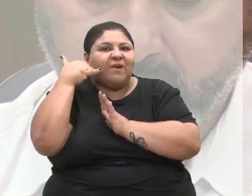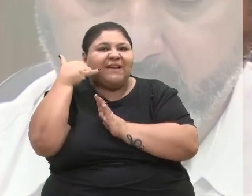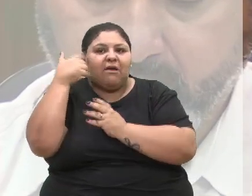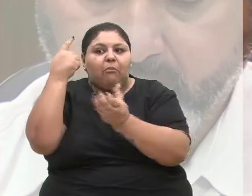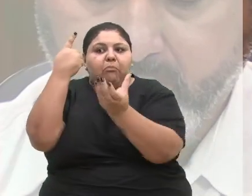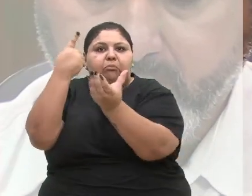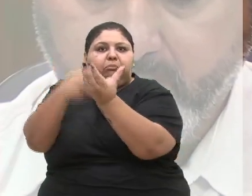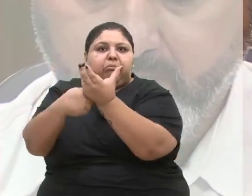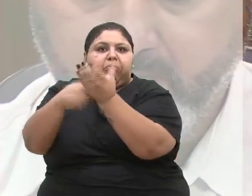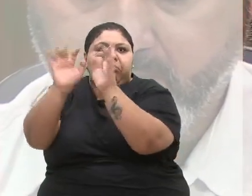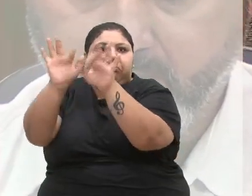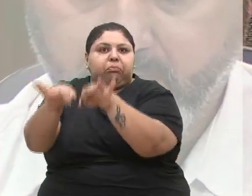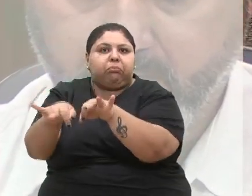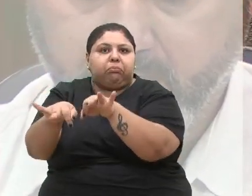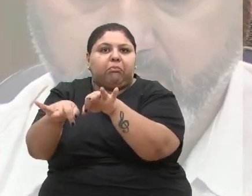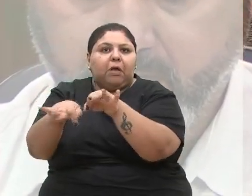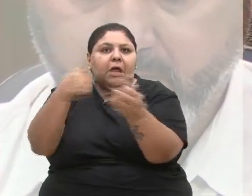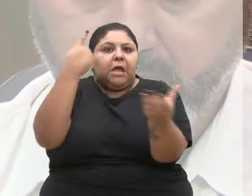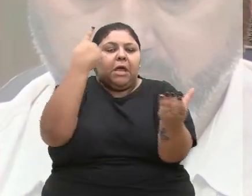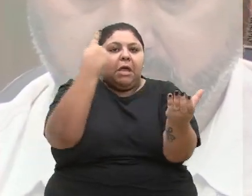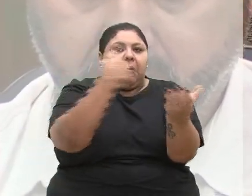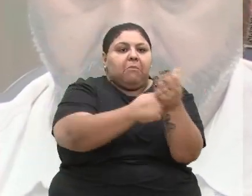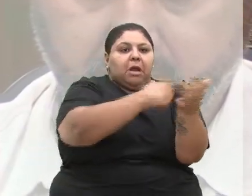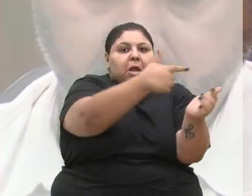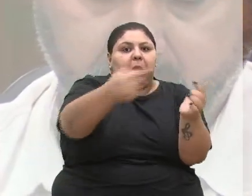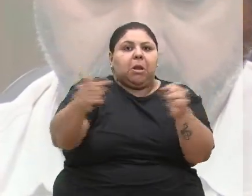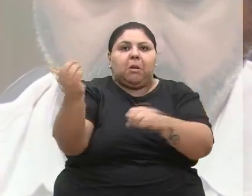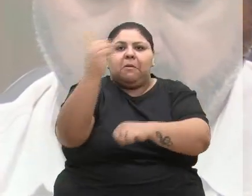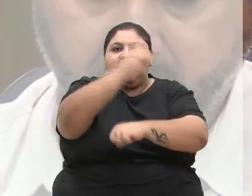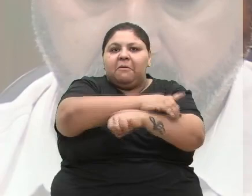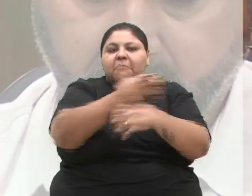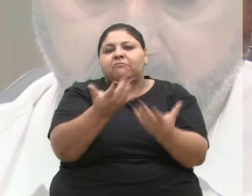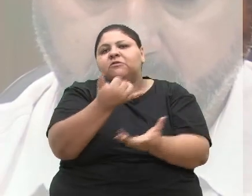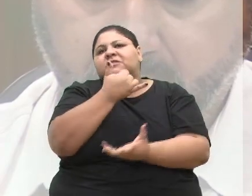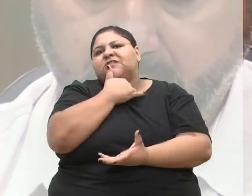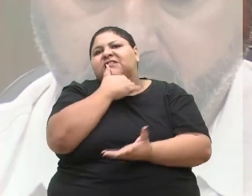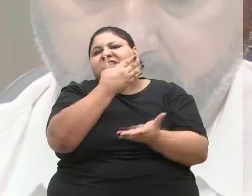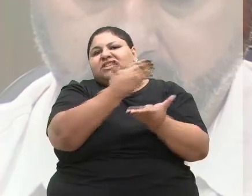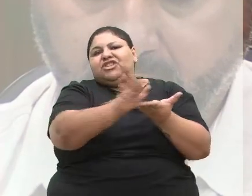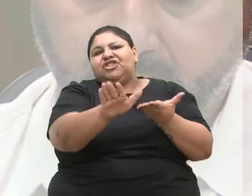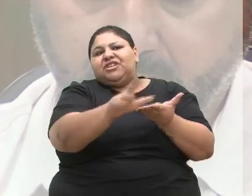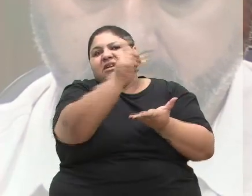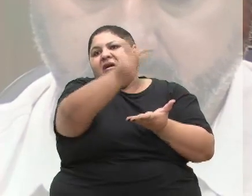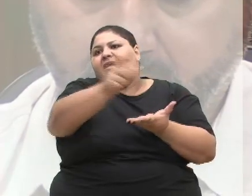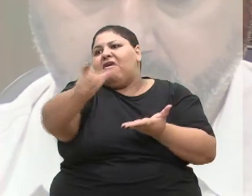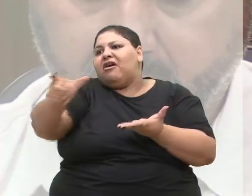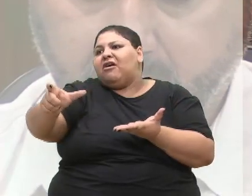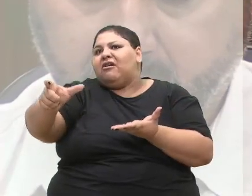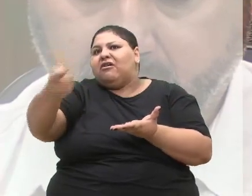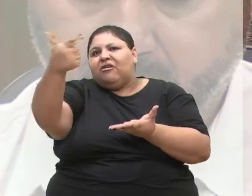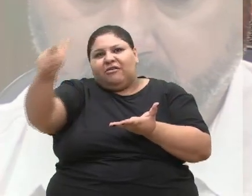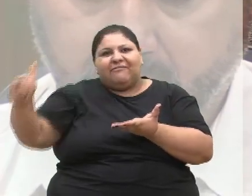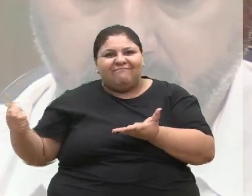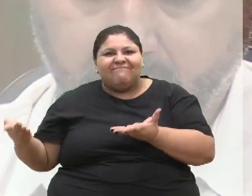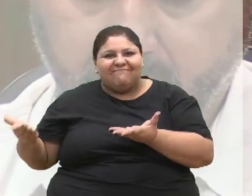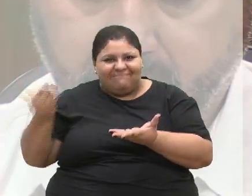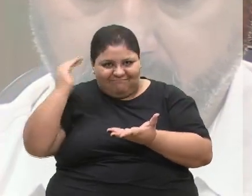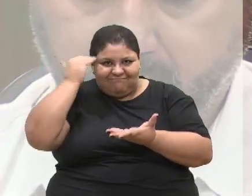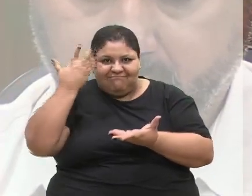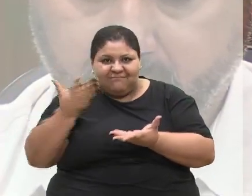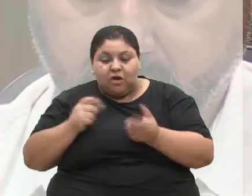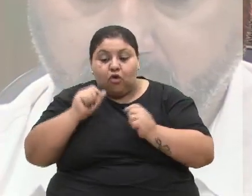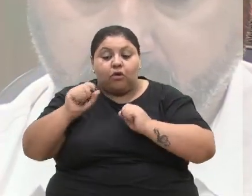desmarcando a sua consulta e remarcando para outro dia, acabam, infelizmente, tirando o lugar de outras pessoas. E aí, o